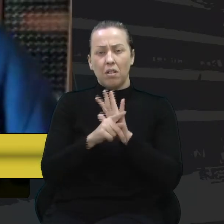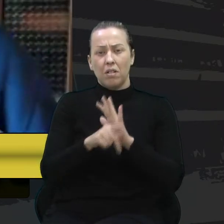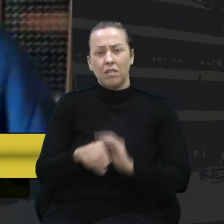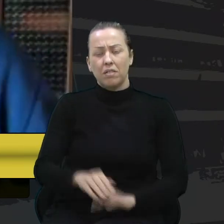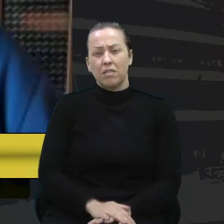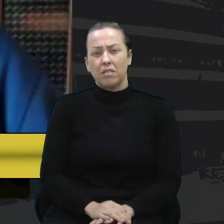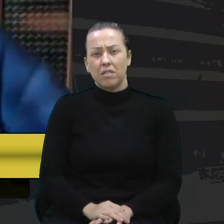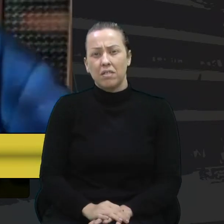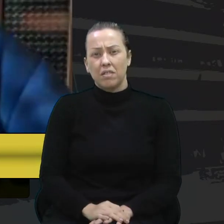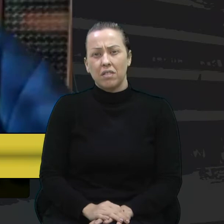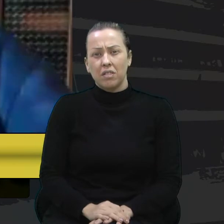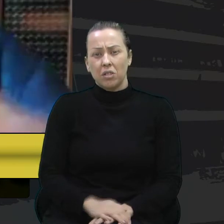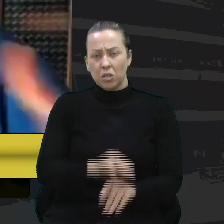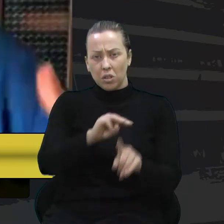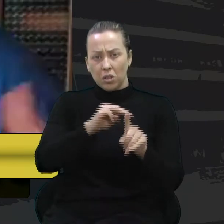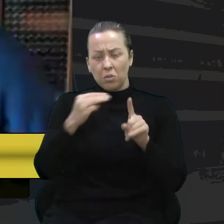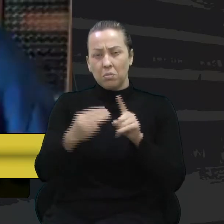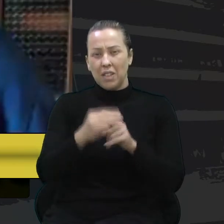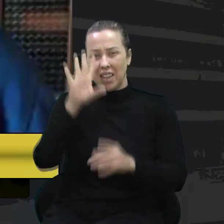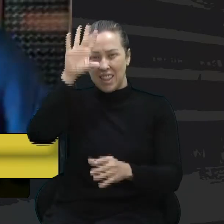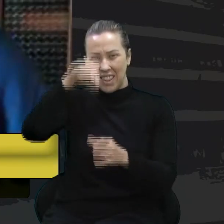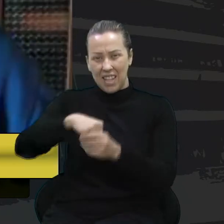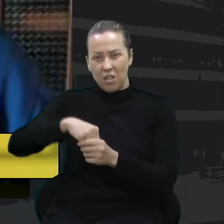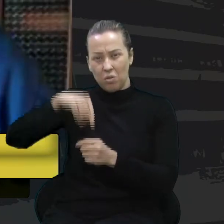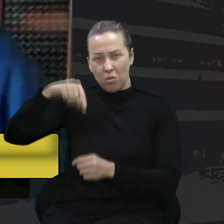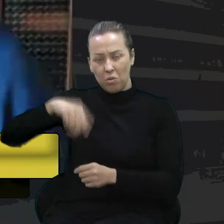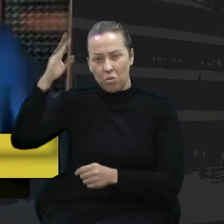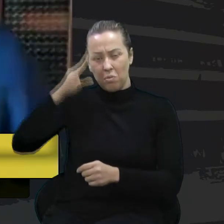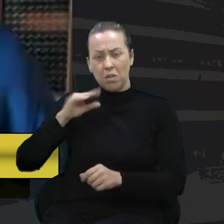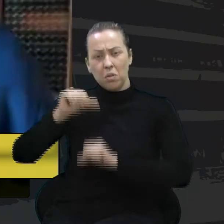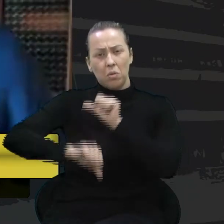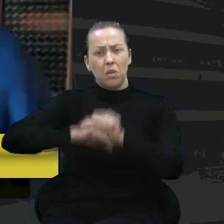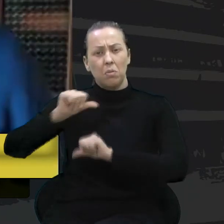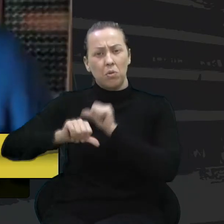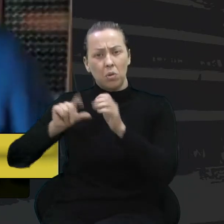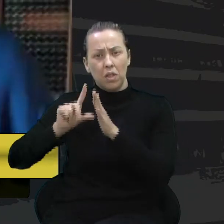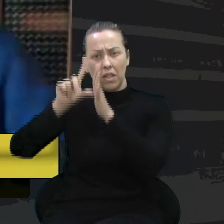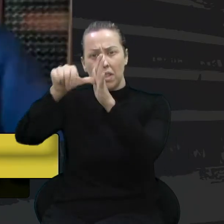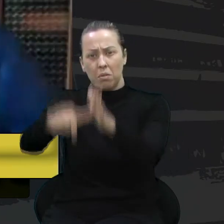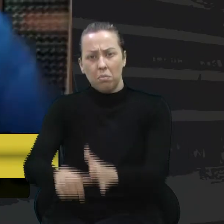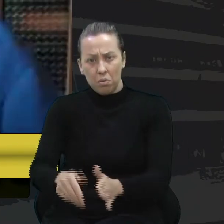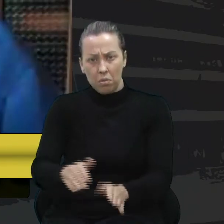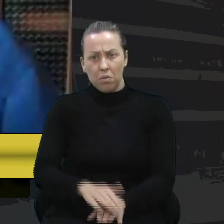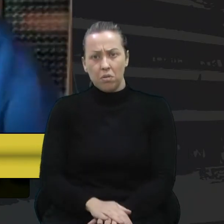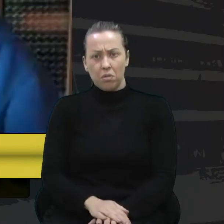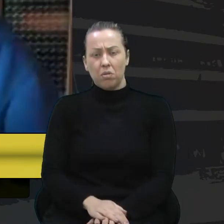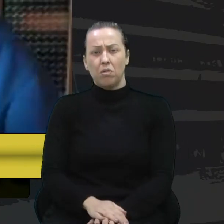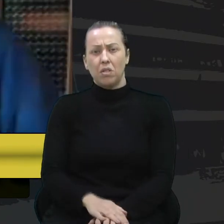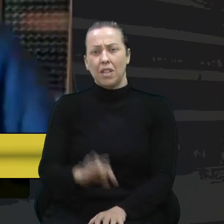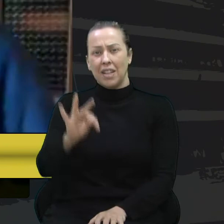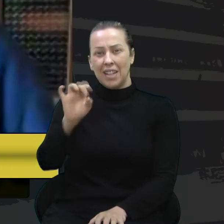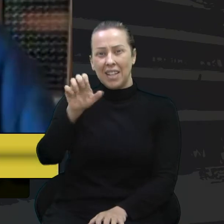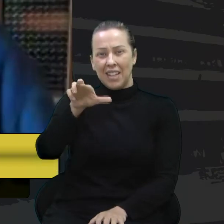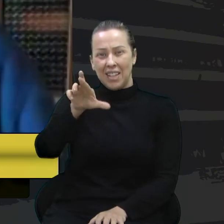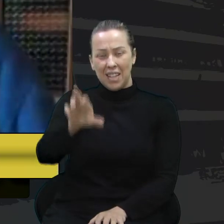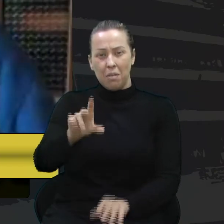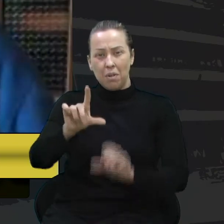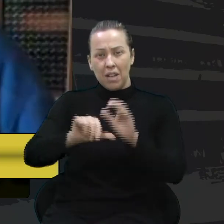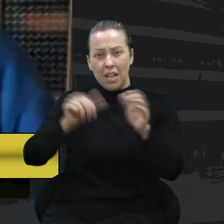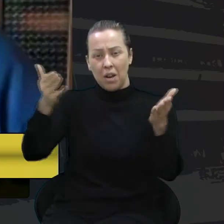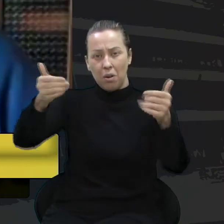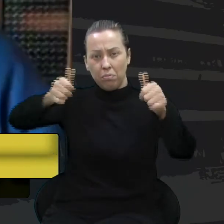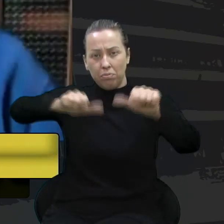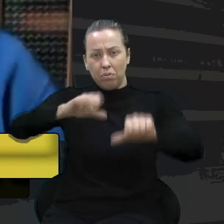aqui no mercado interno. O que mudou depois, tanto no governo Temer, e que vem piorando com o governo